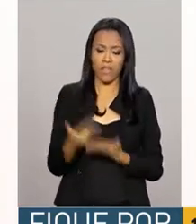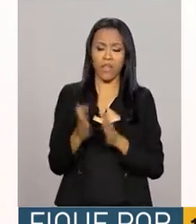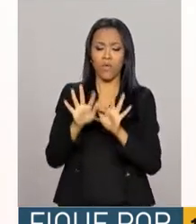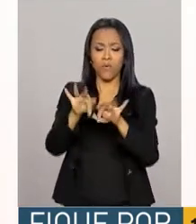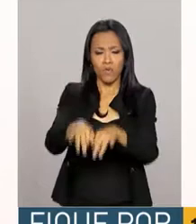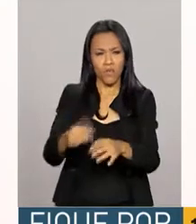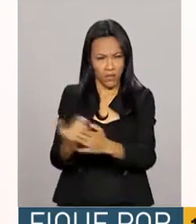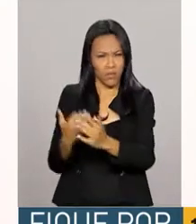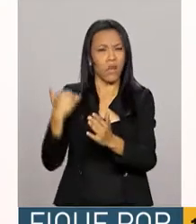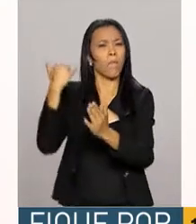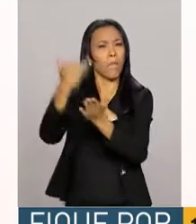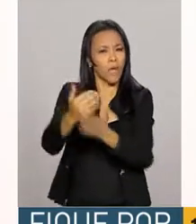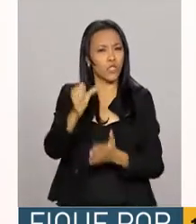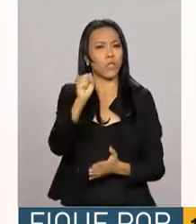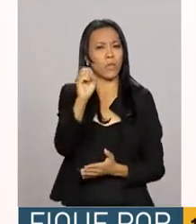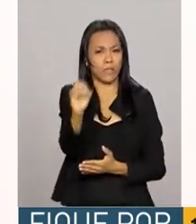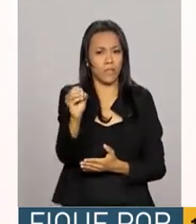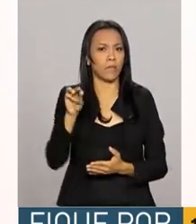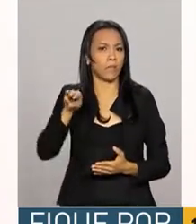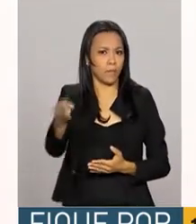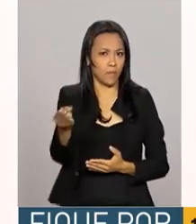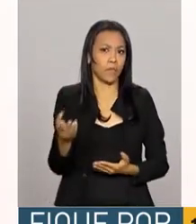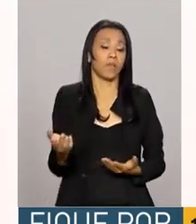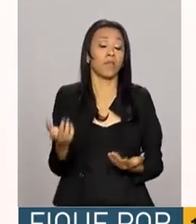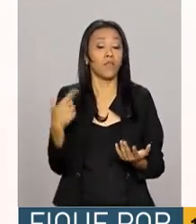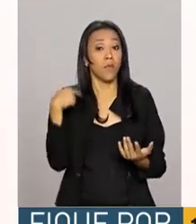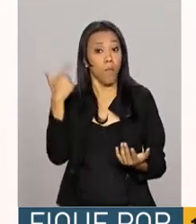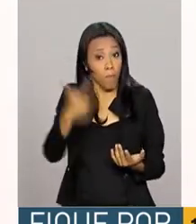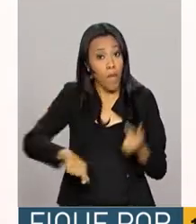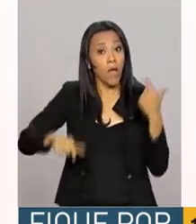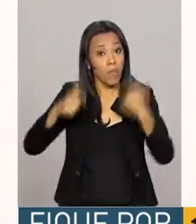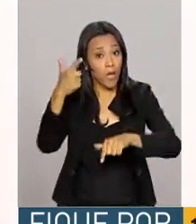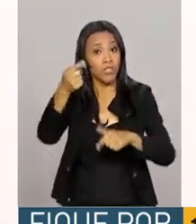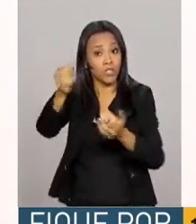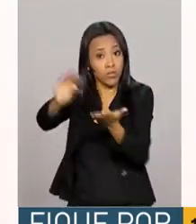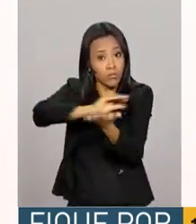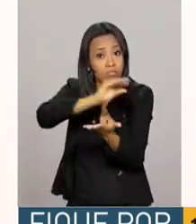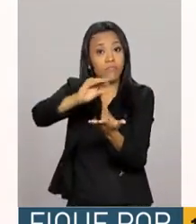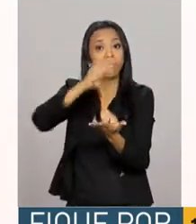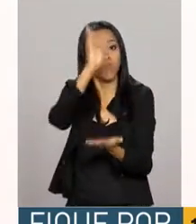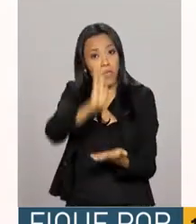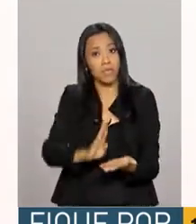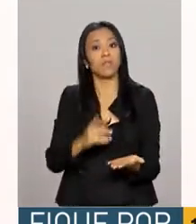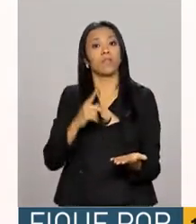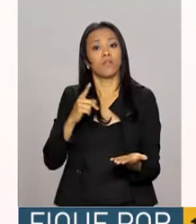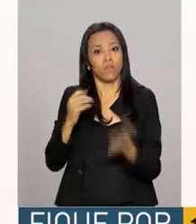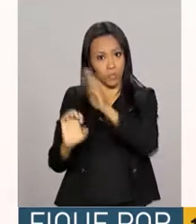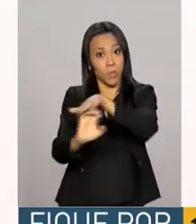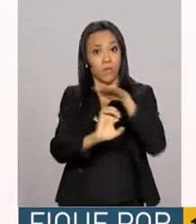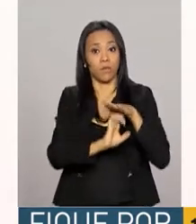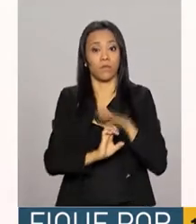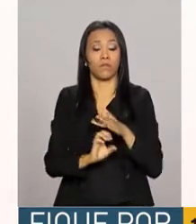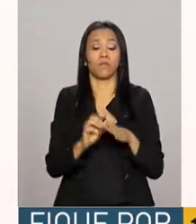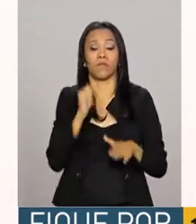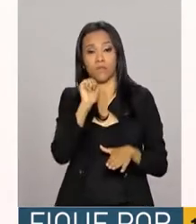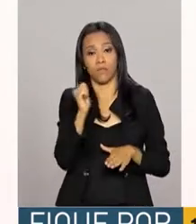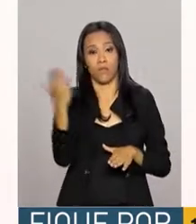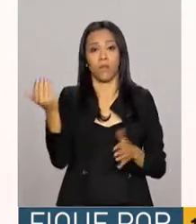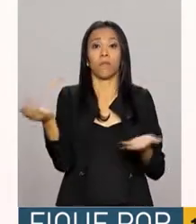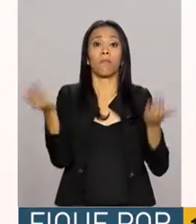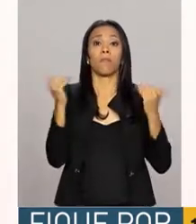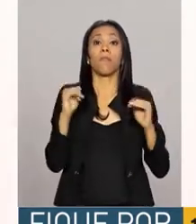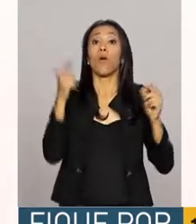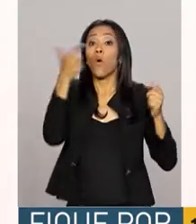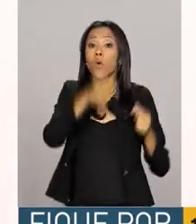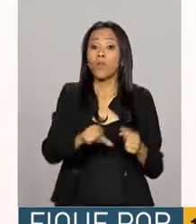será de mais de 80 milhões portanto aumentando o investimento estrangeiro no nosso país e o fantástico é o índice da bolsa